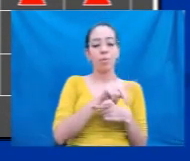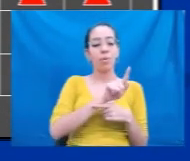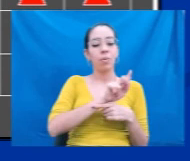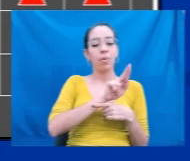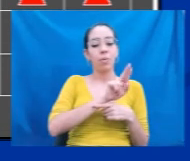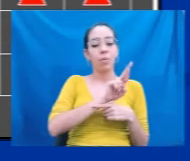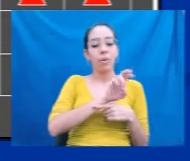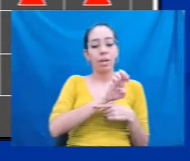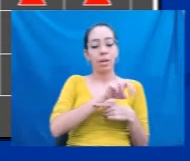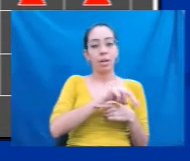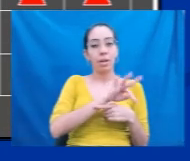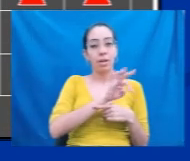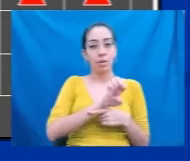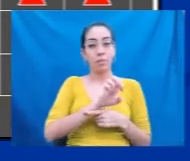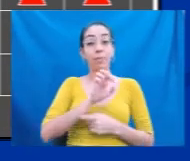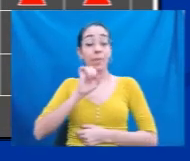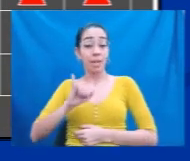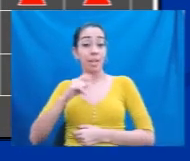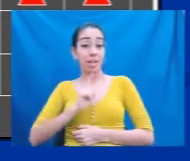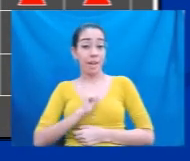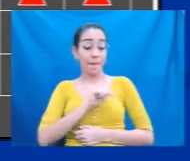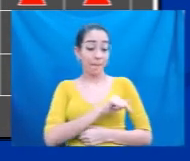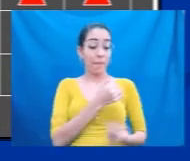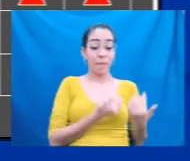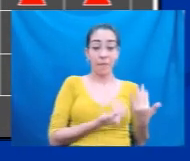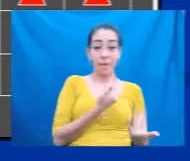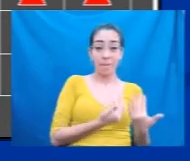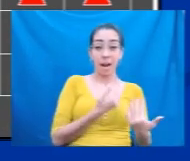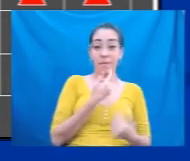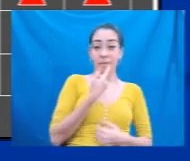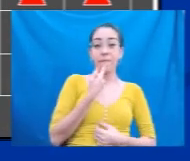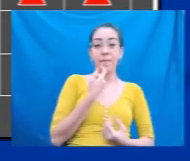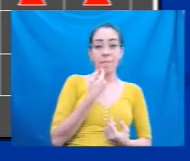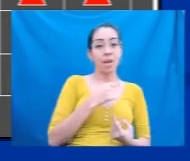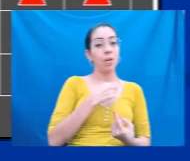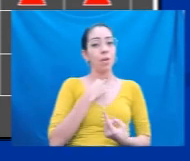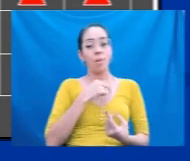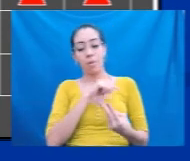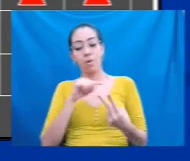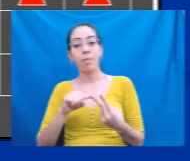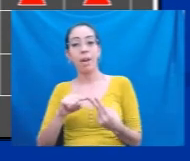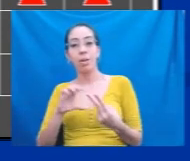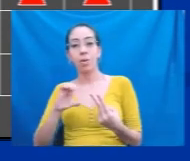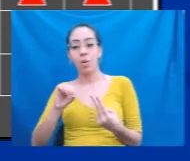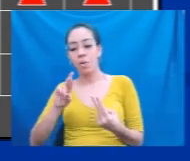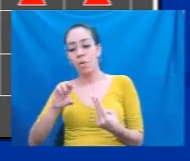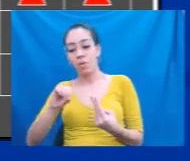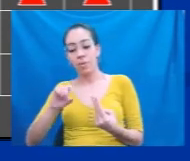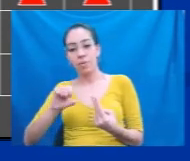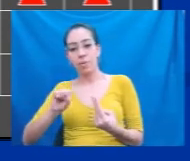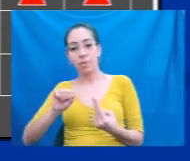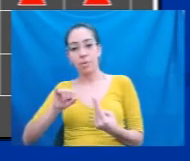tá? Se eu tenho aqui um produto inflamável, ele não pode ser armazenado com produto corrosivo. Tá? Então, isso aqui é